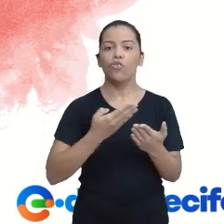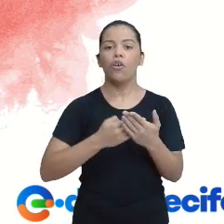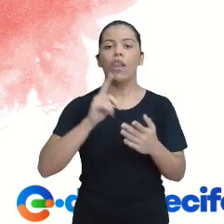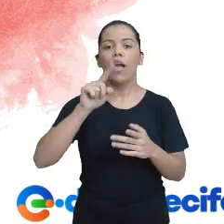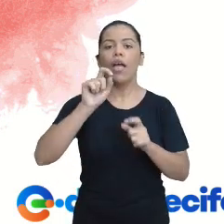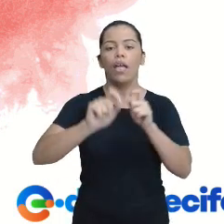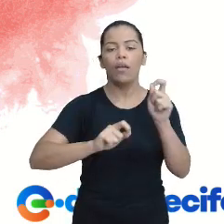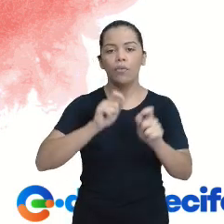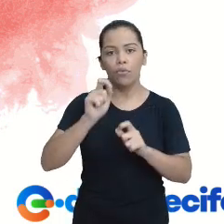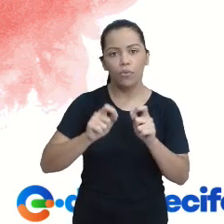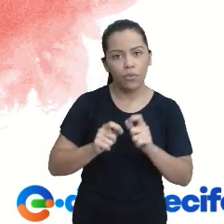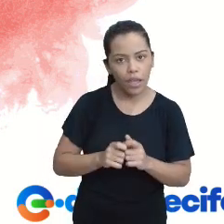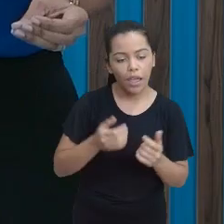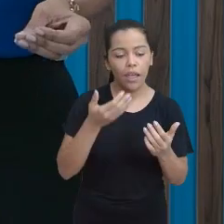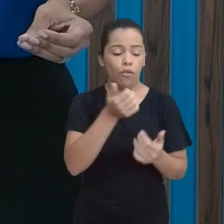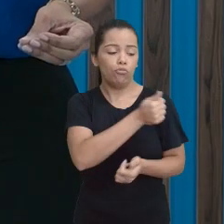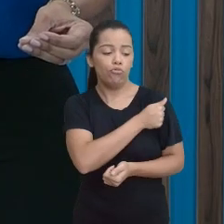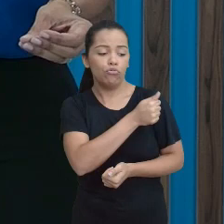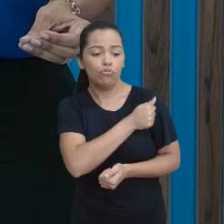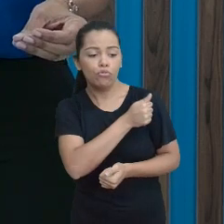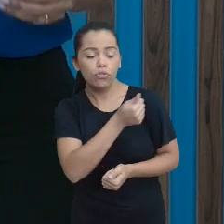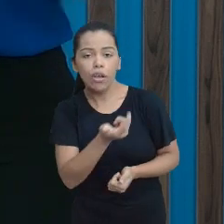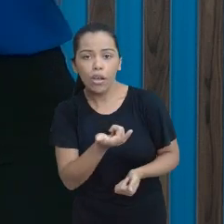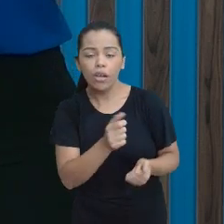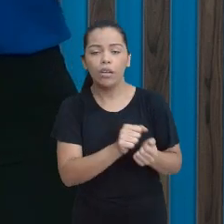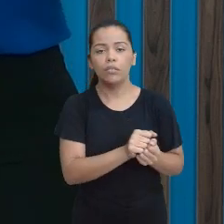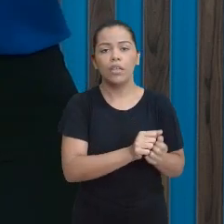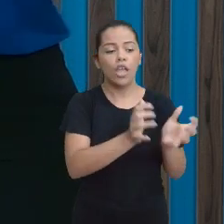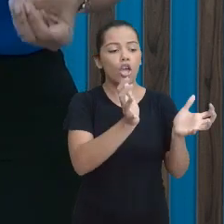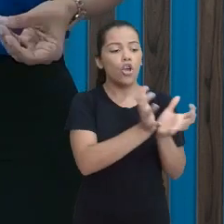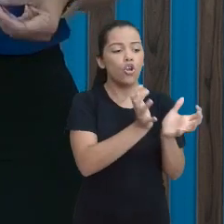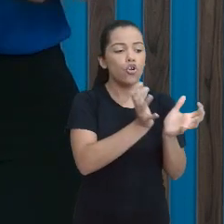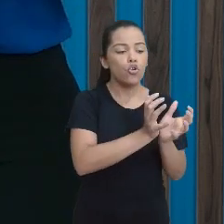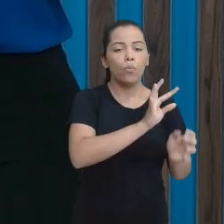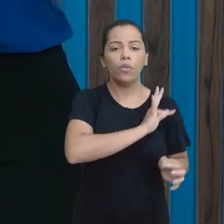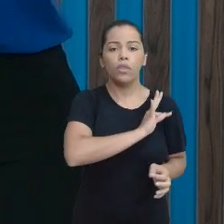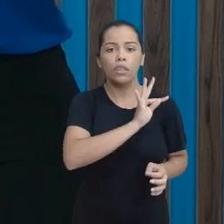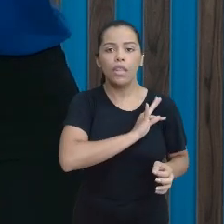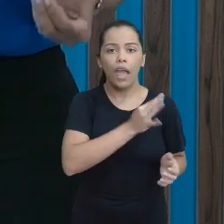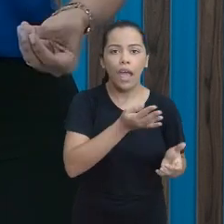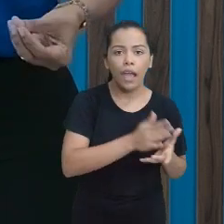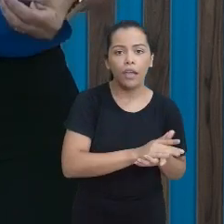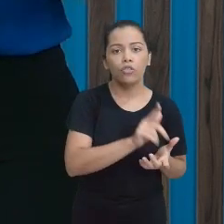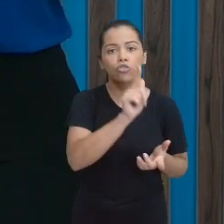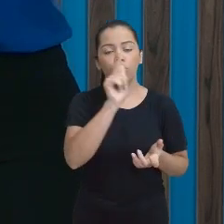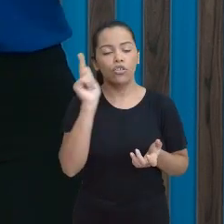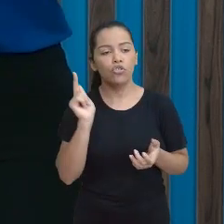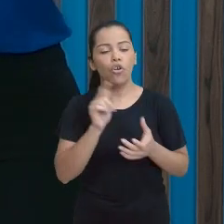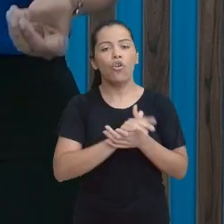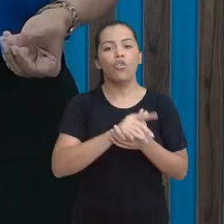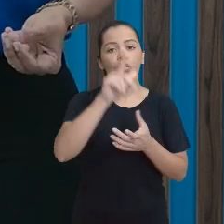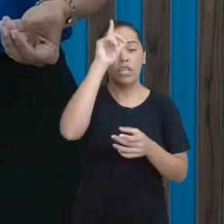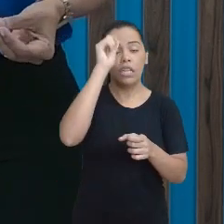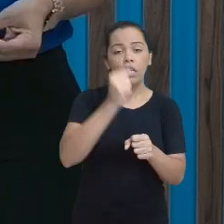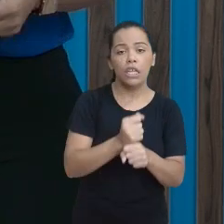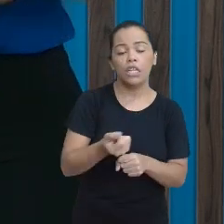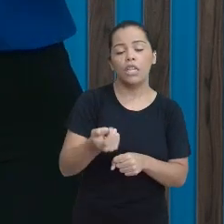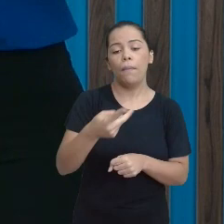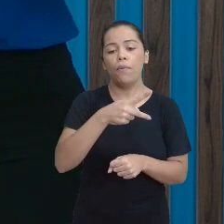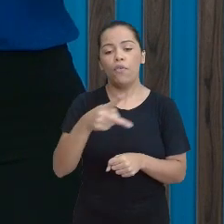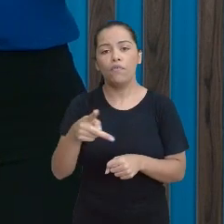estudante, é a equipe técnica que compõe a escola, são os gestores, os professores, as famílias.